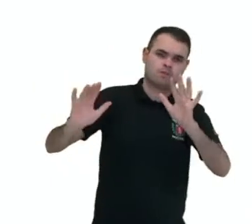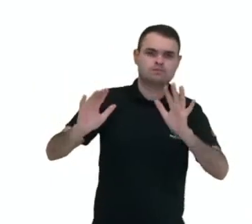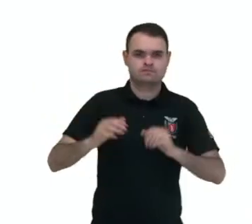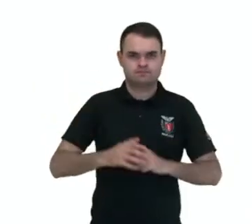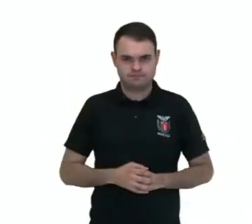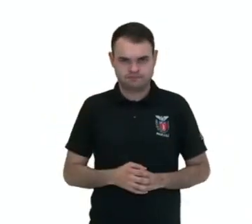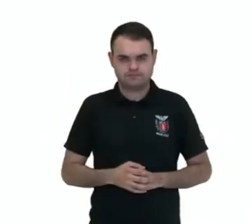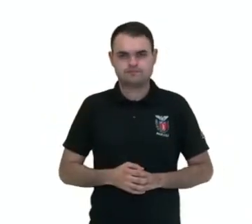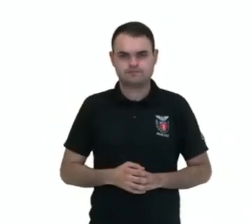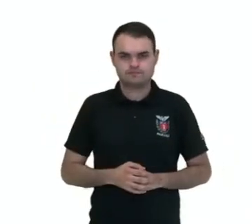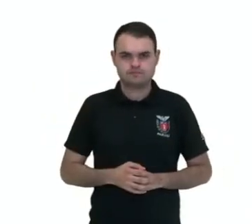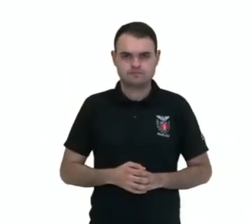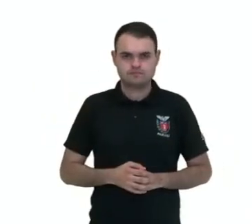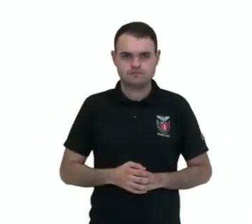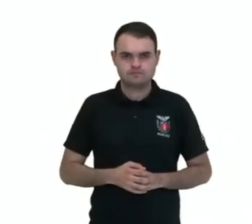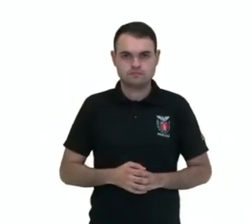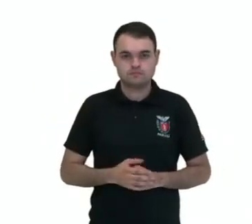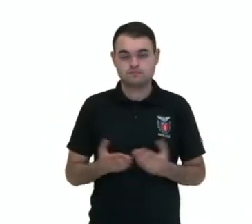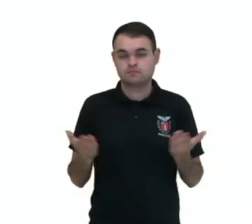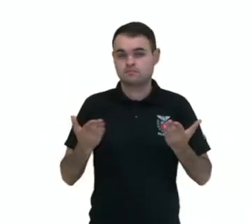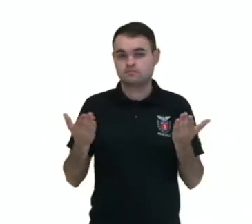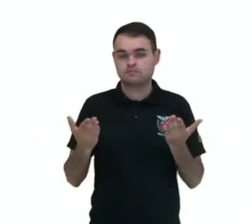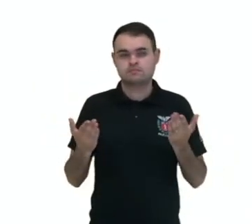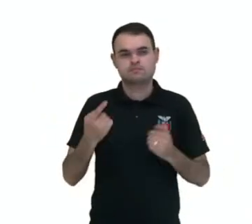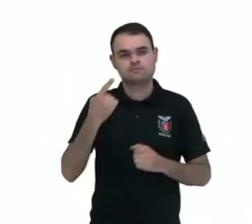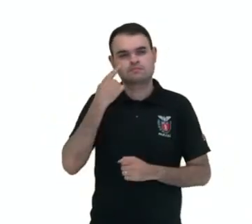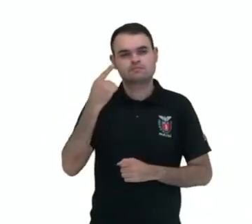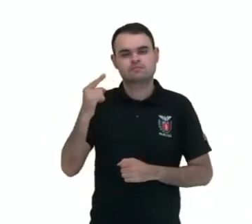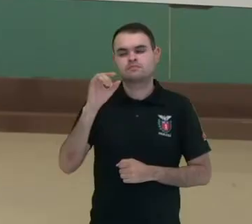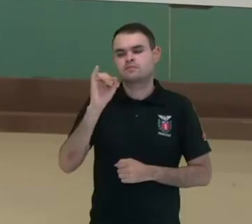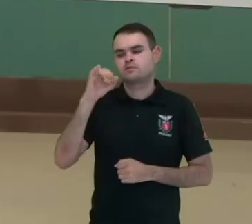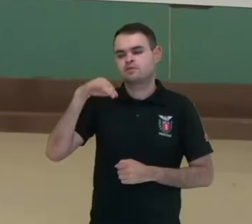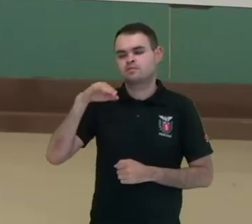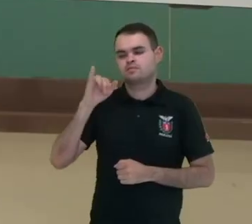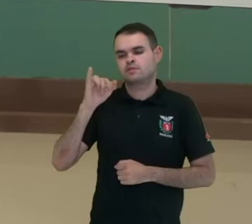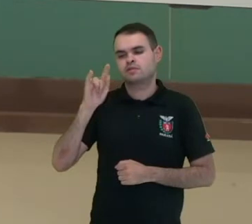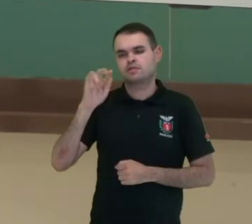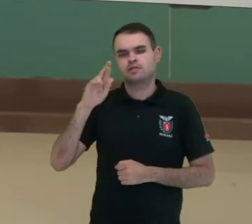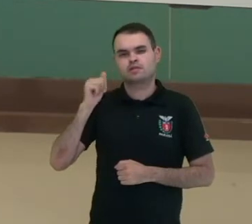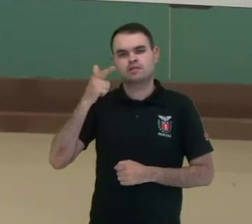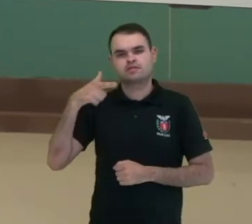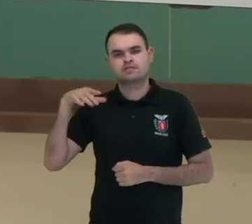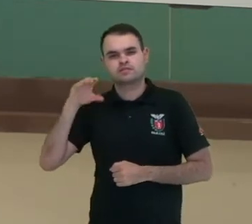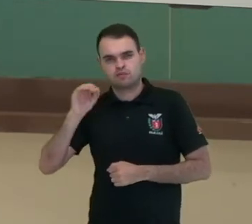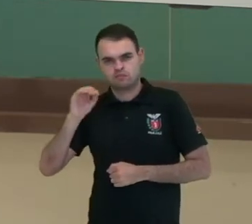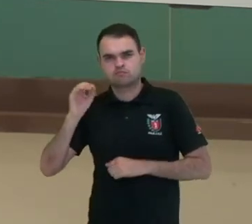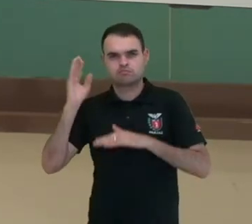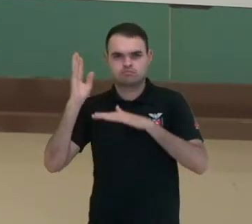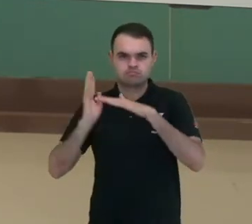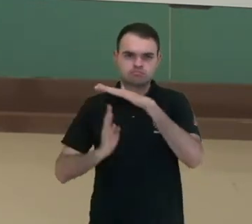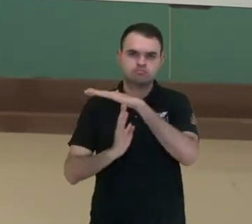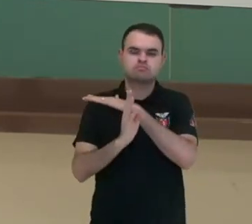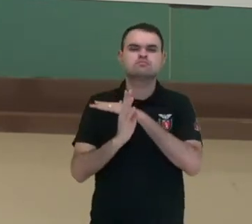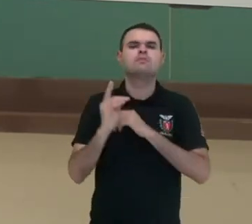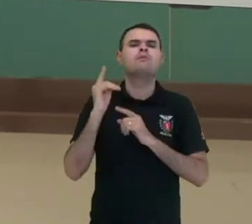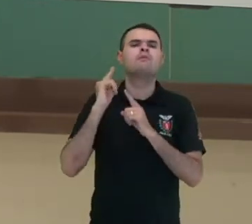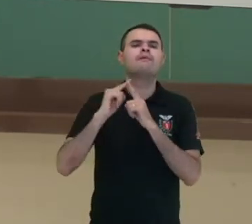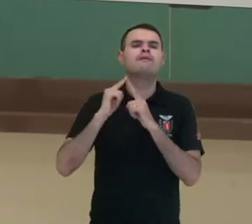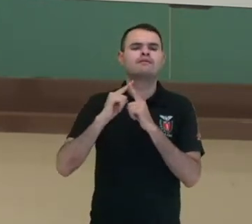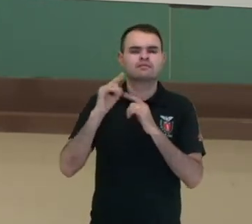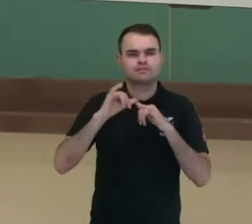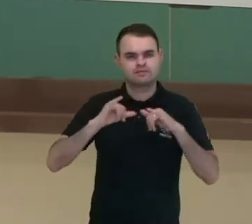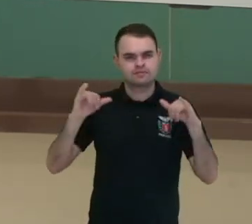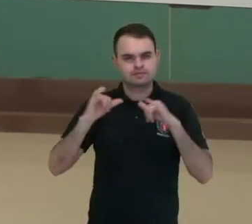ler uma notícia sobre imigração, Conforme nós já comentamos no início da aula, a notícia ela é um